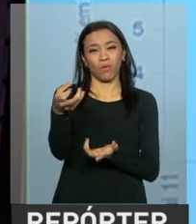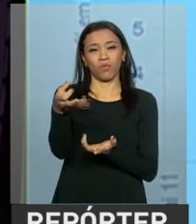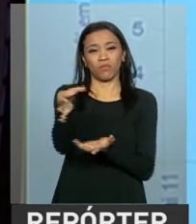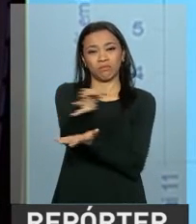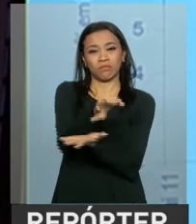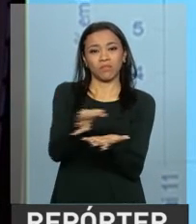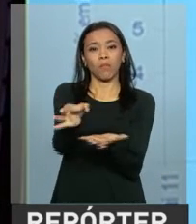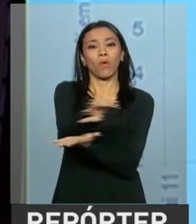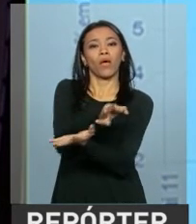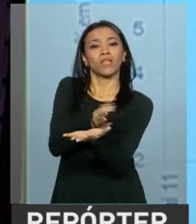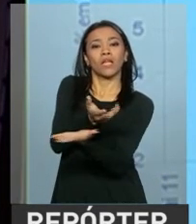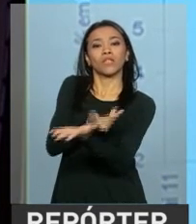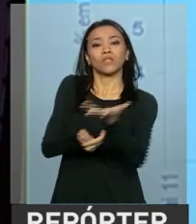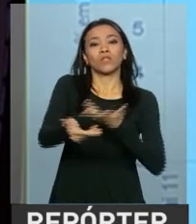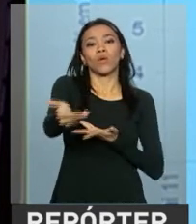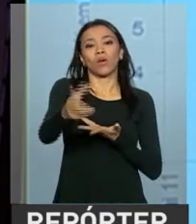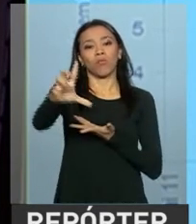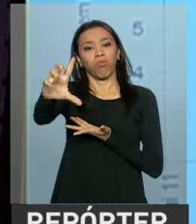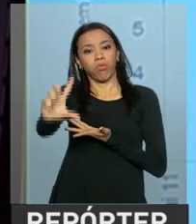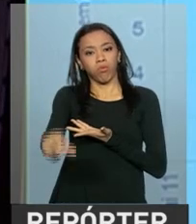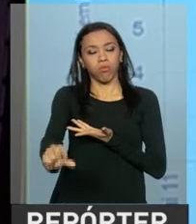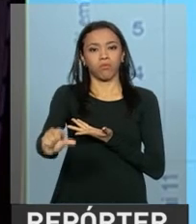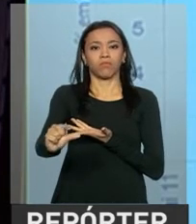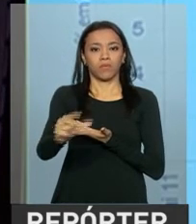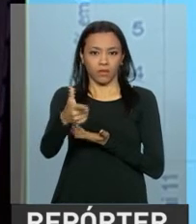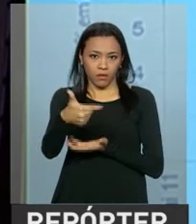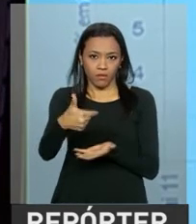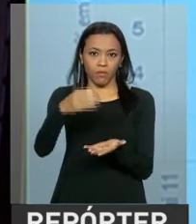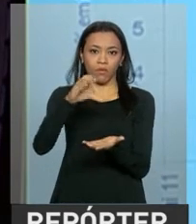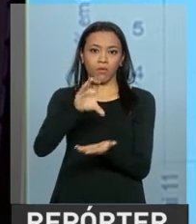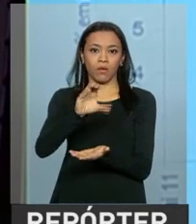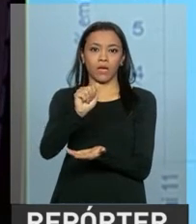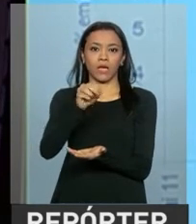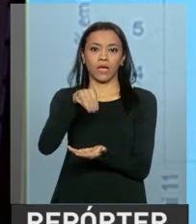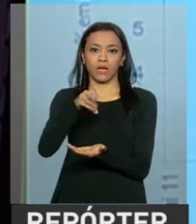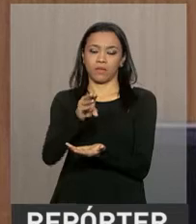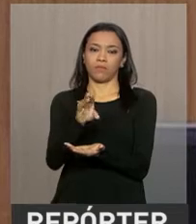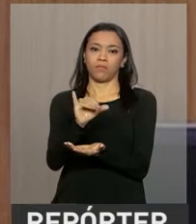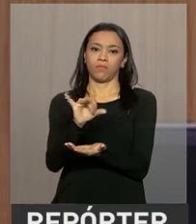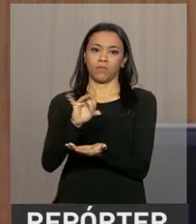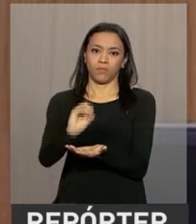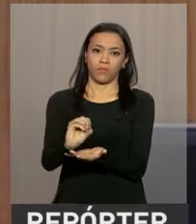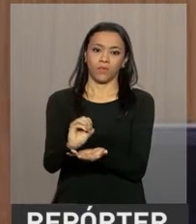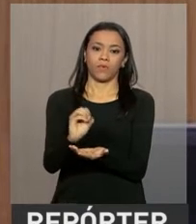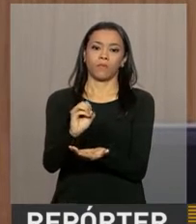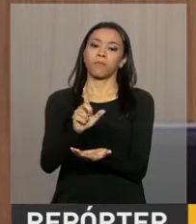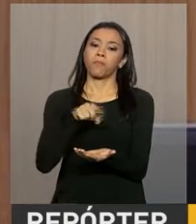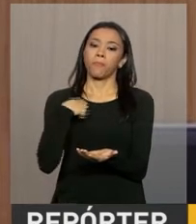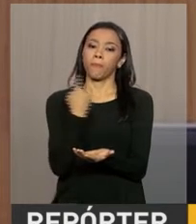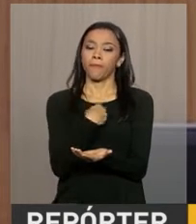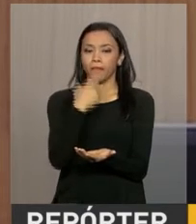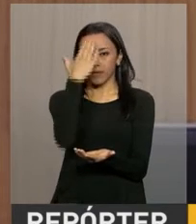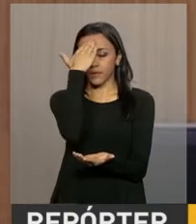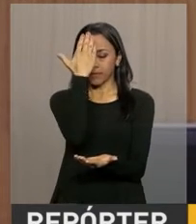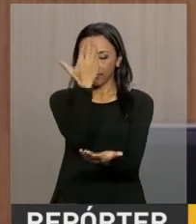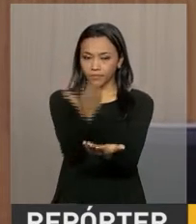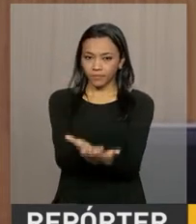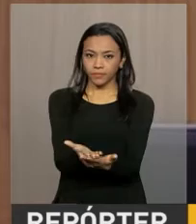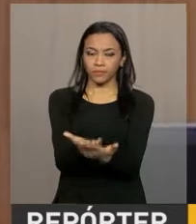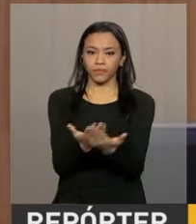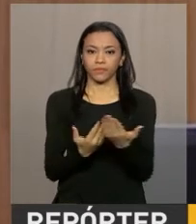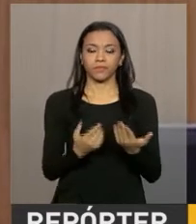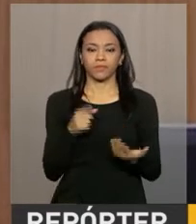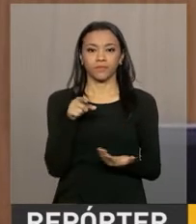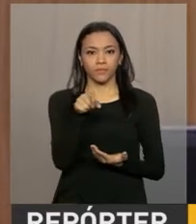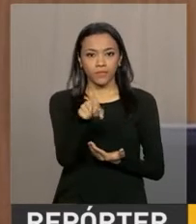de 15, né? Mas está mantida essa tendência e nós acreditamos que essa convergência vai se dar mais